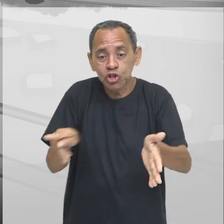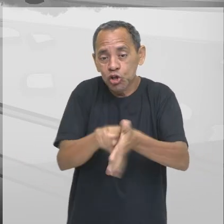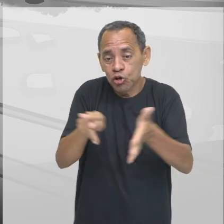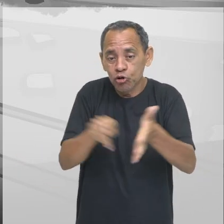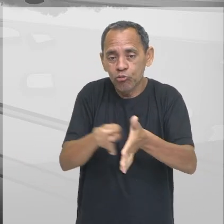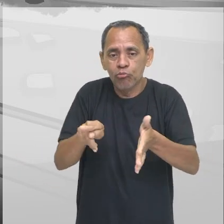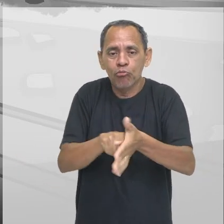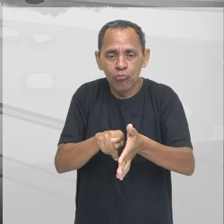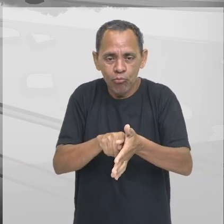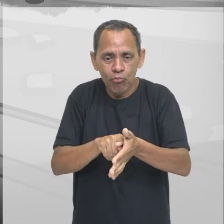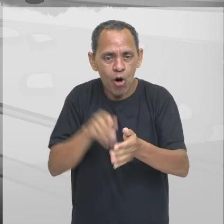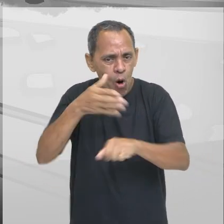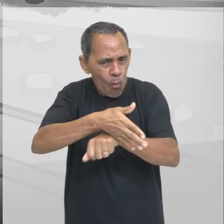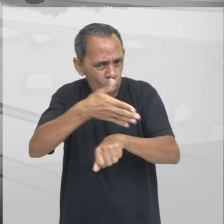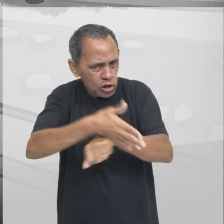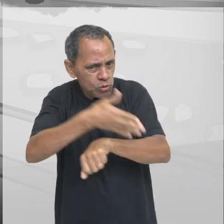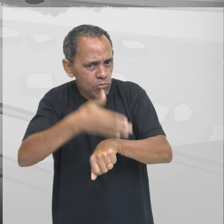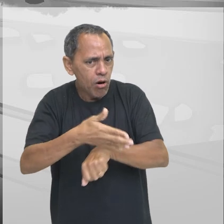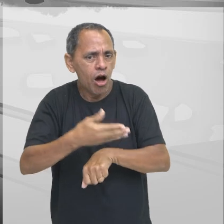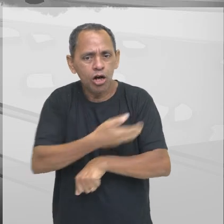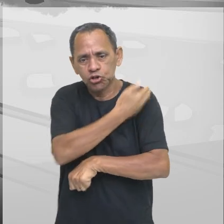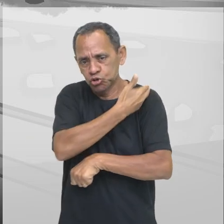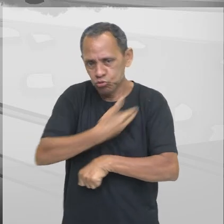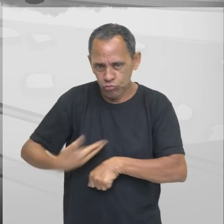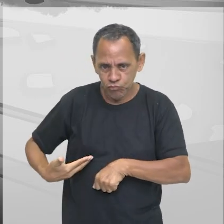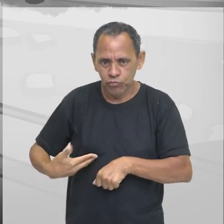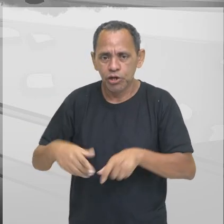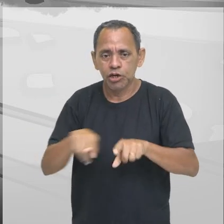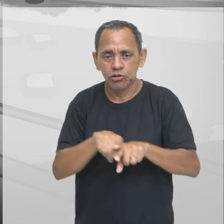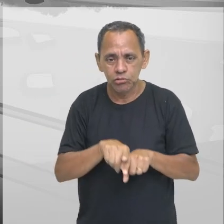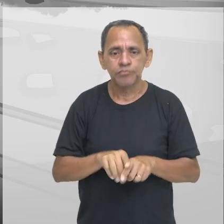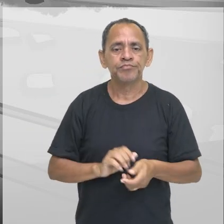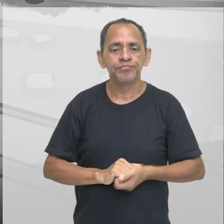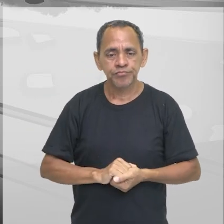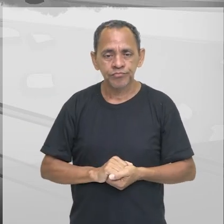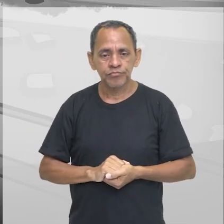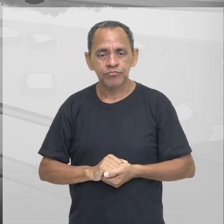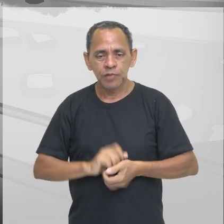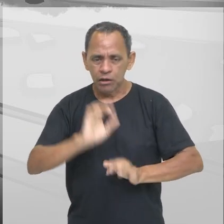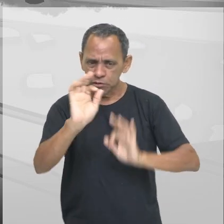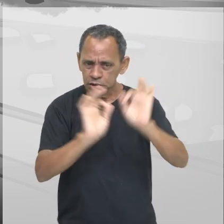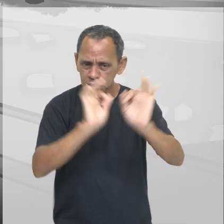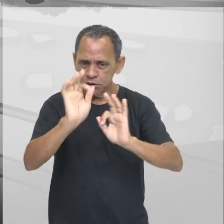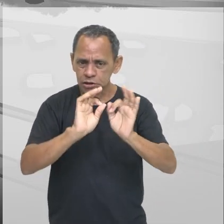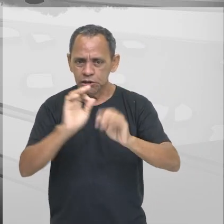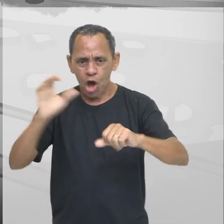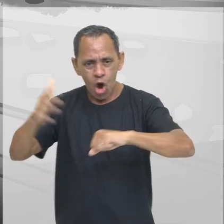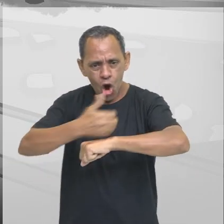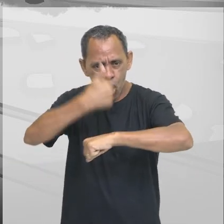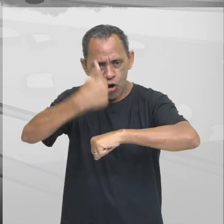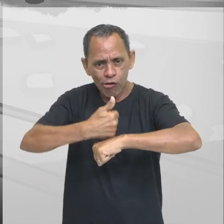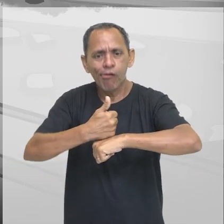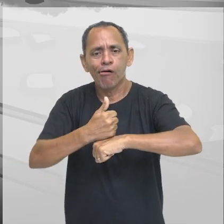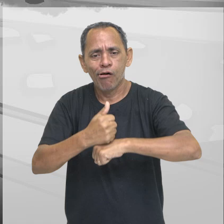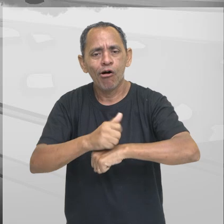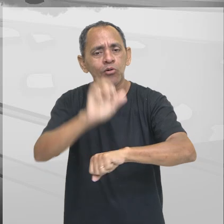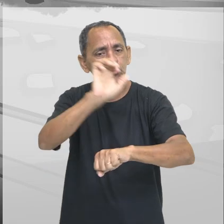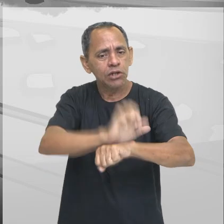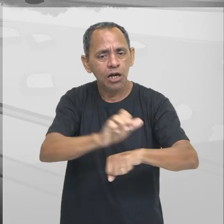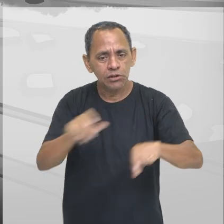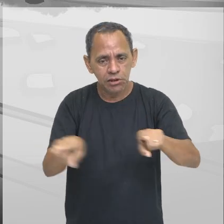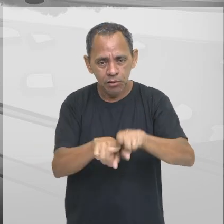membros do governo para justificar o golpe de Estado. O que esse plano dizia, professor? Dizia que existia um plano,